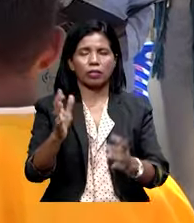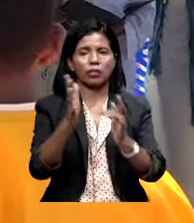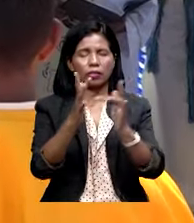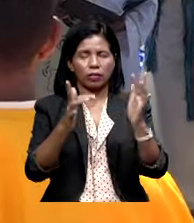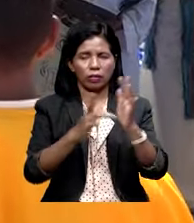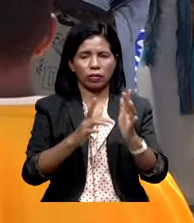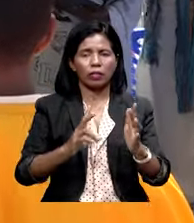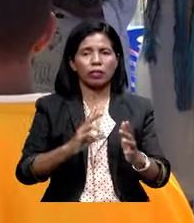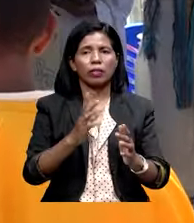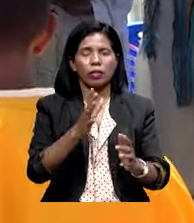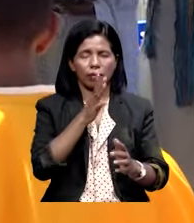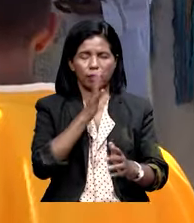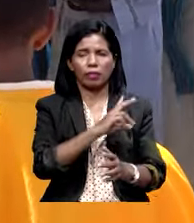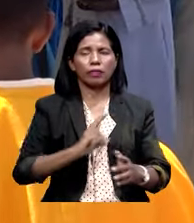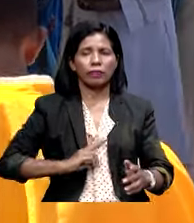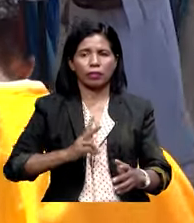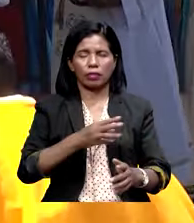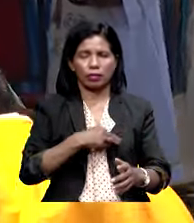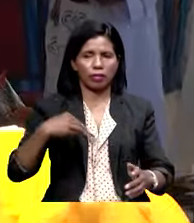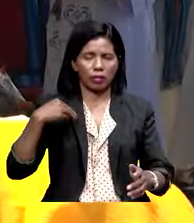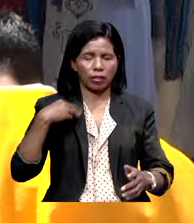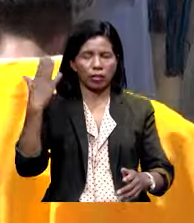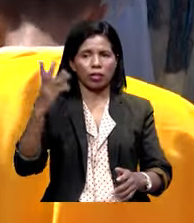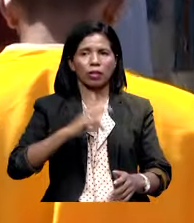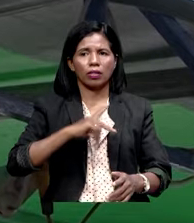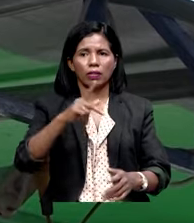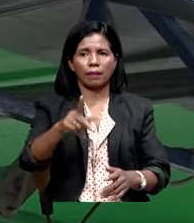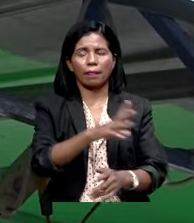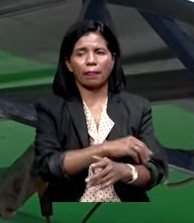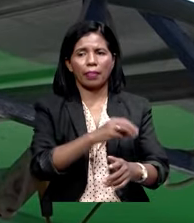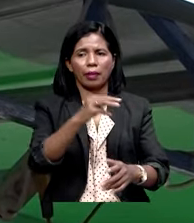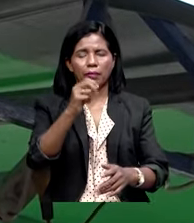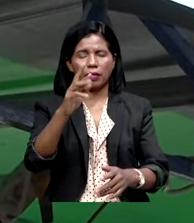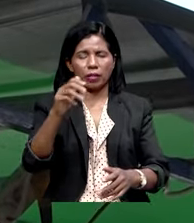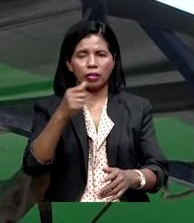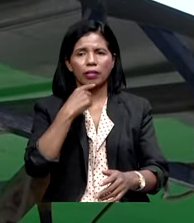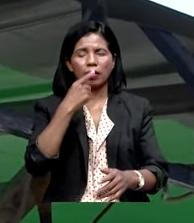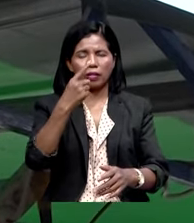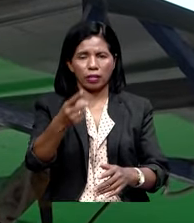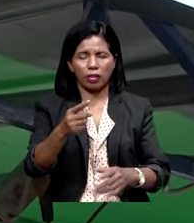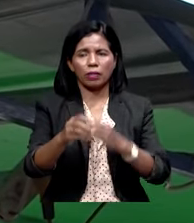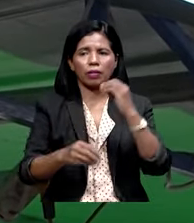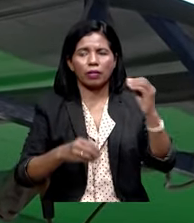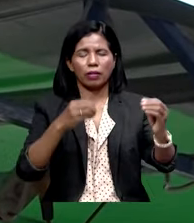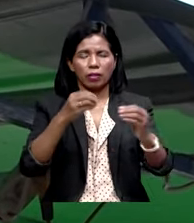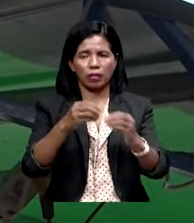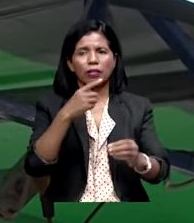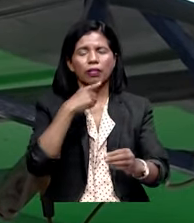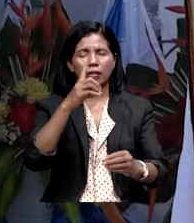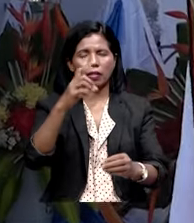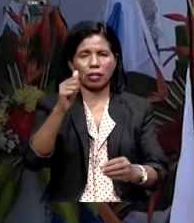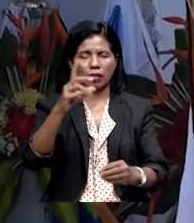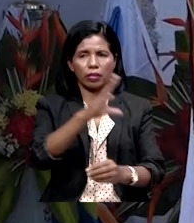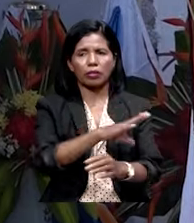Nien, e a paróquia São Paulo dos Palos. E homilia Dom Leandro Maria Alves, Haclaquencata, Diácono aqui no Dias,